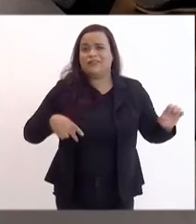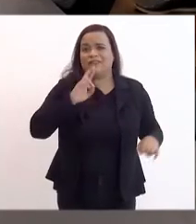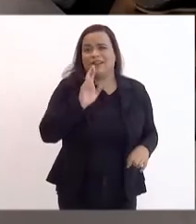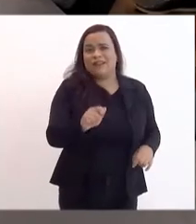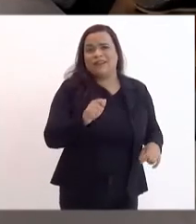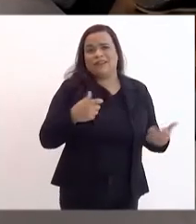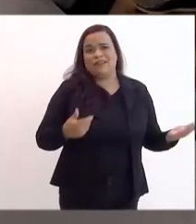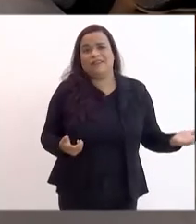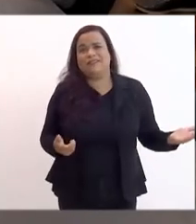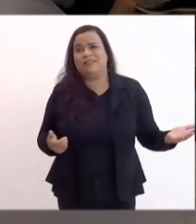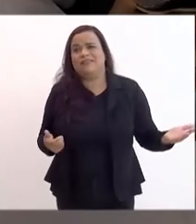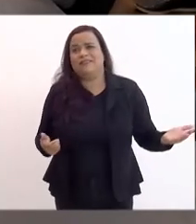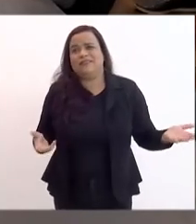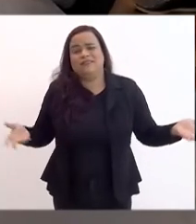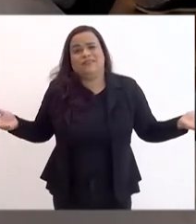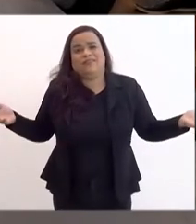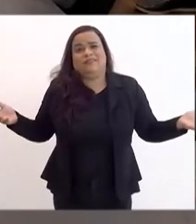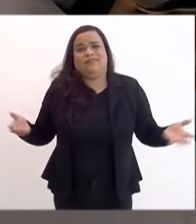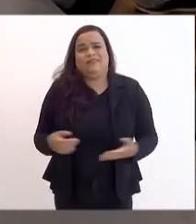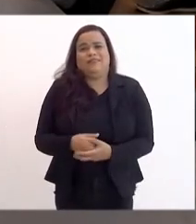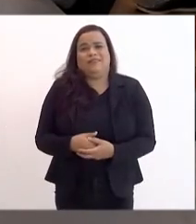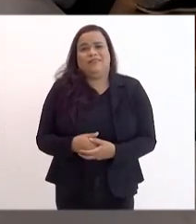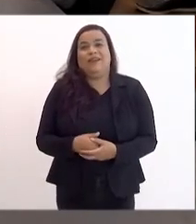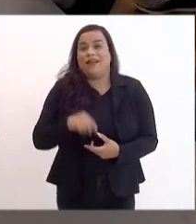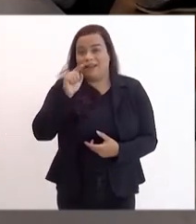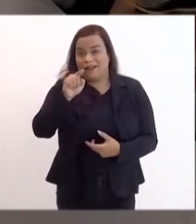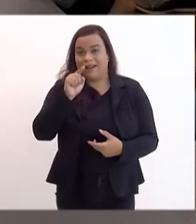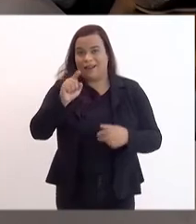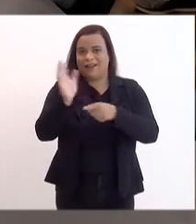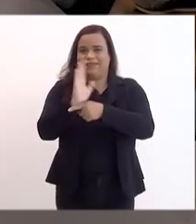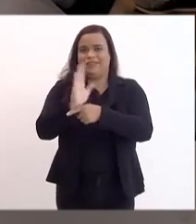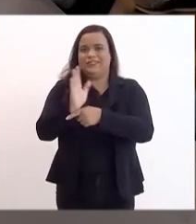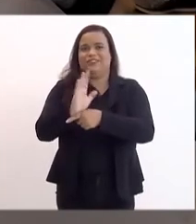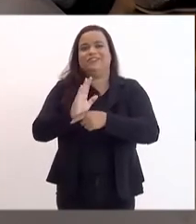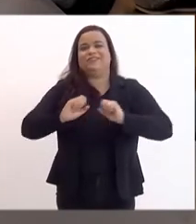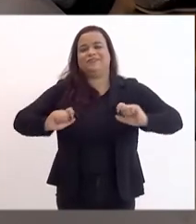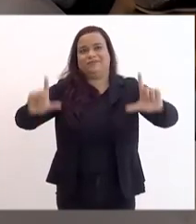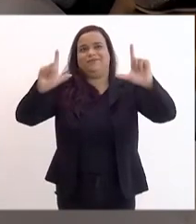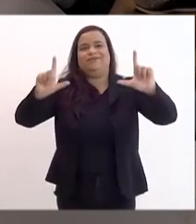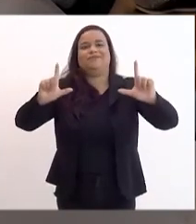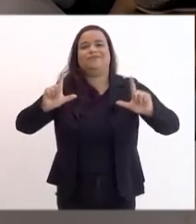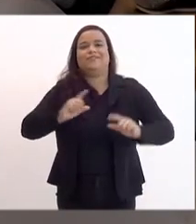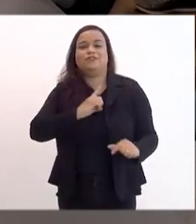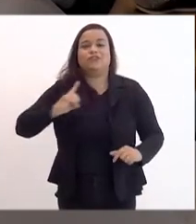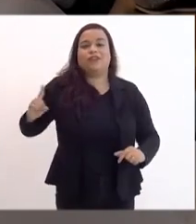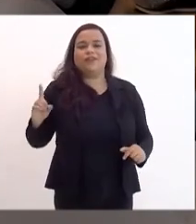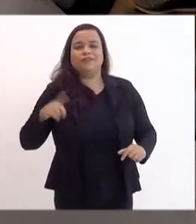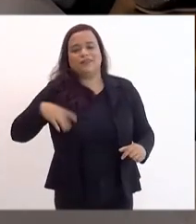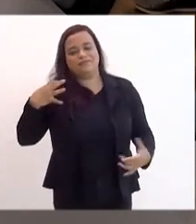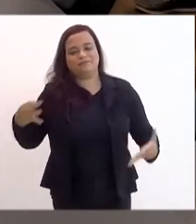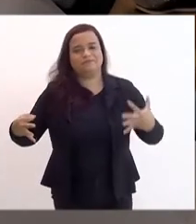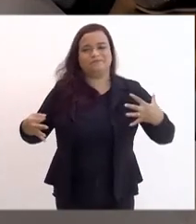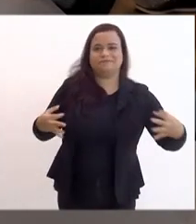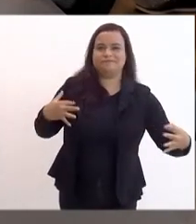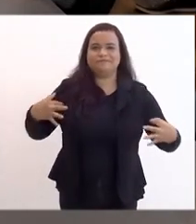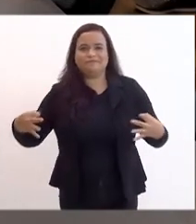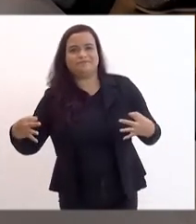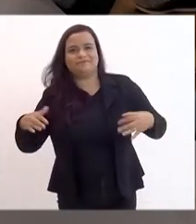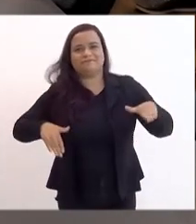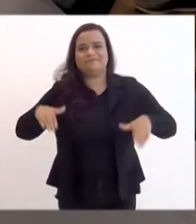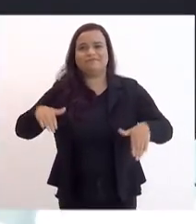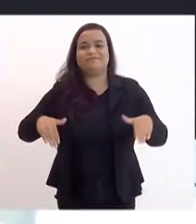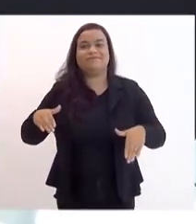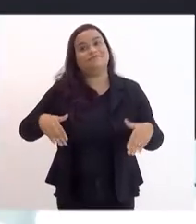esquerda hoje, mas, botou contra. Mas no vídeo eu apareço à direita. No vídeo ele aparece à direita. No vídeo é à direita. É só uma questão de perspectiva. É sinal que ele se aliou ao